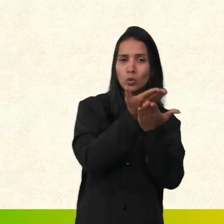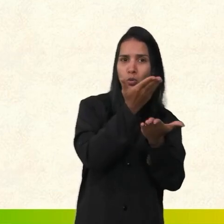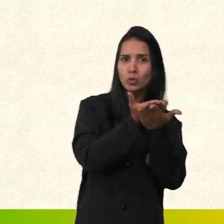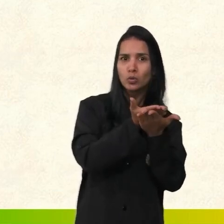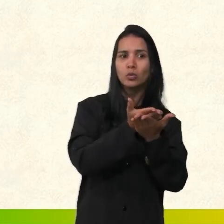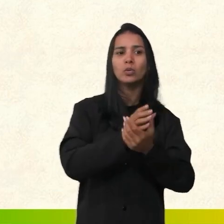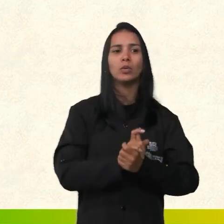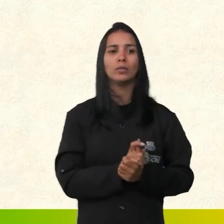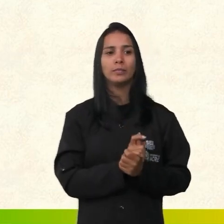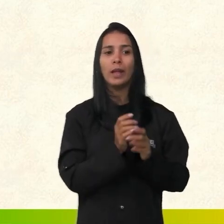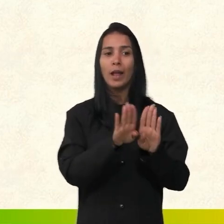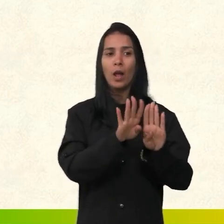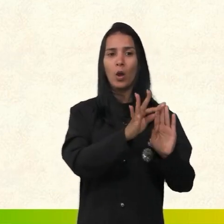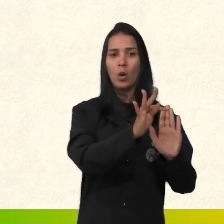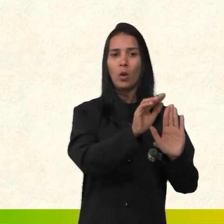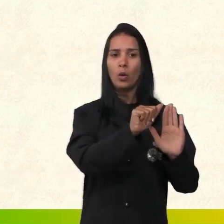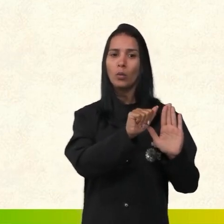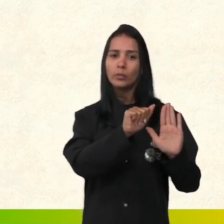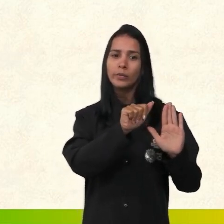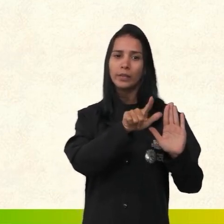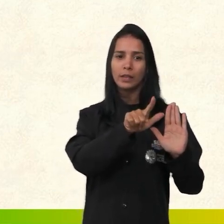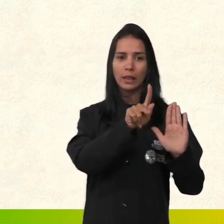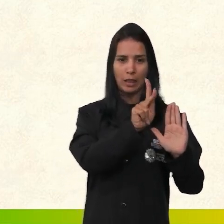Temos o talk, que é o conversar.